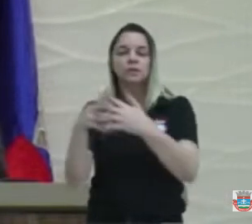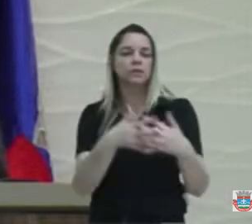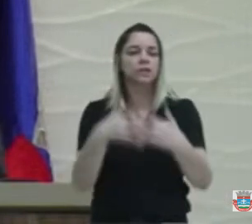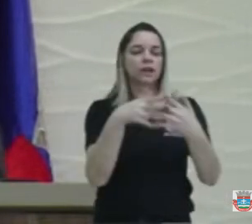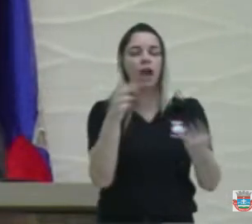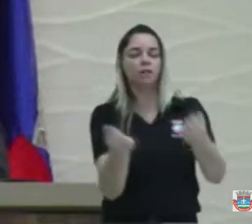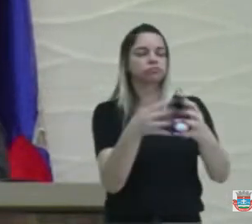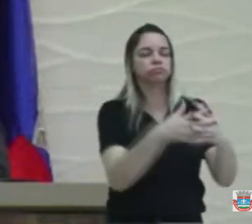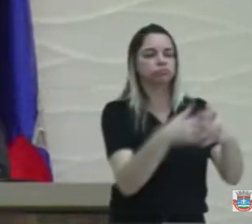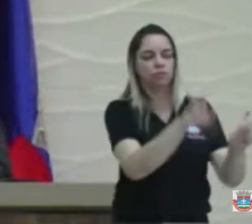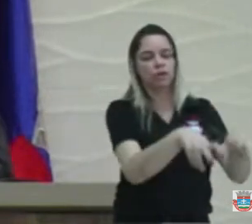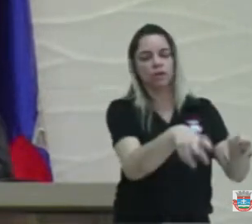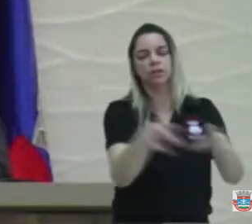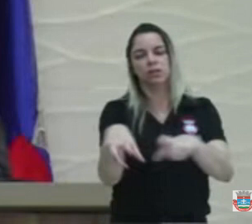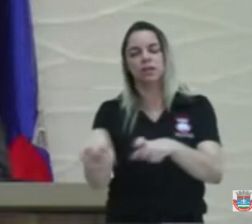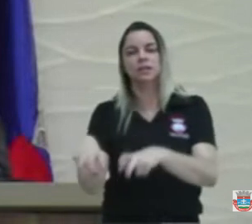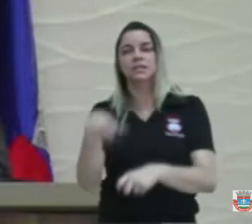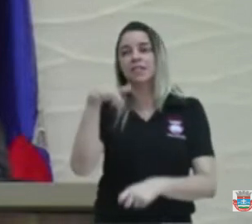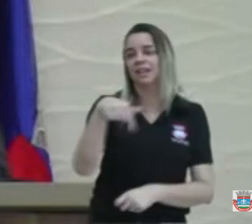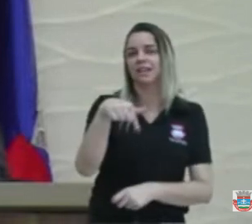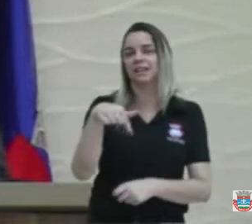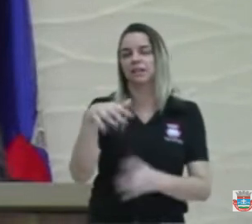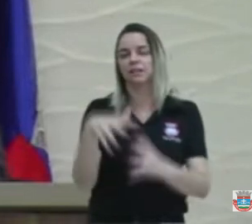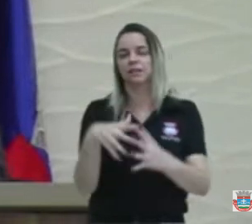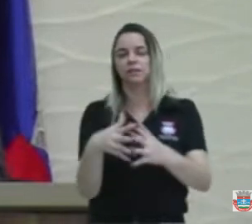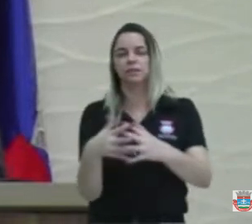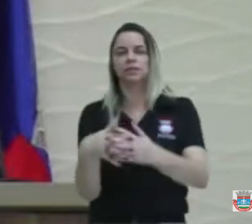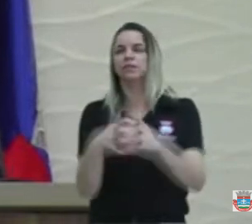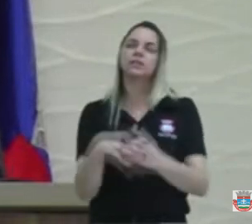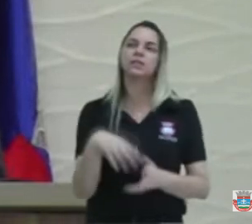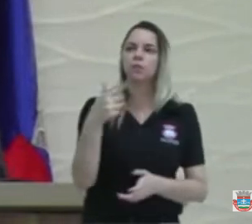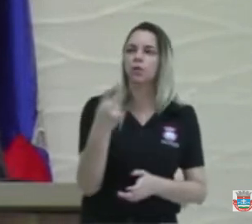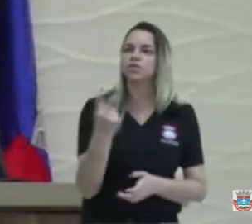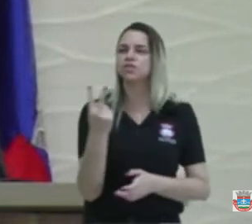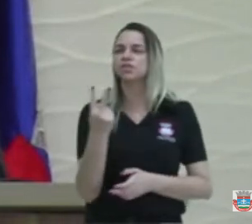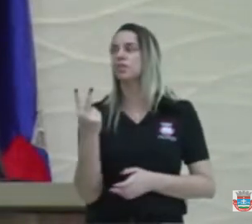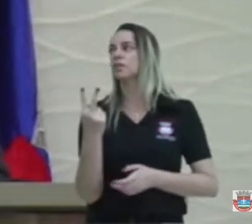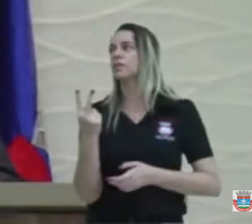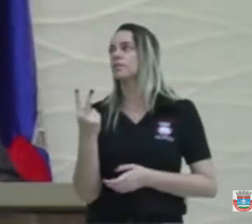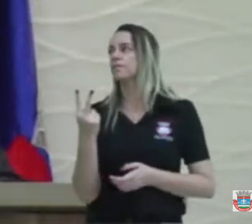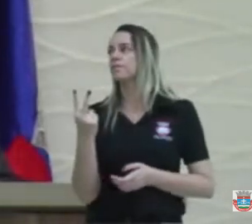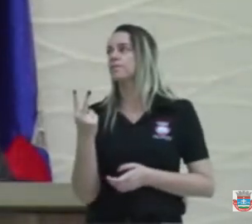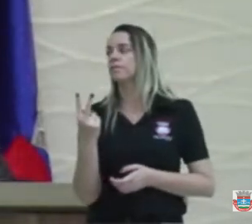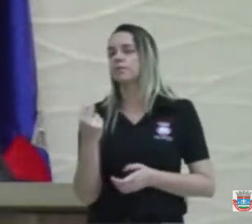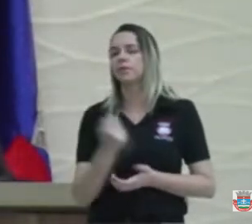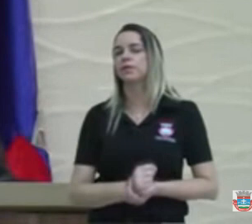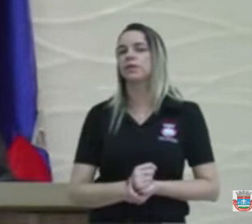retroescavadeiras, sete tratores, três para carregar, duas para carregadeira e